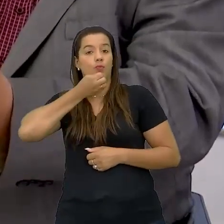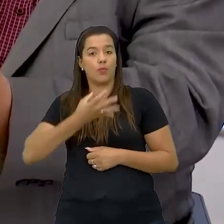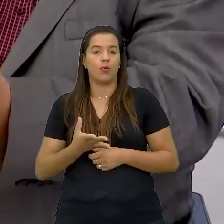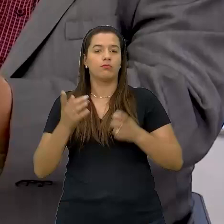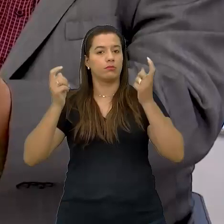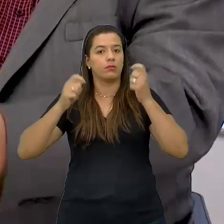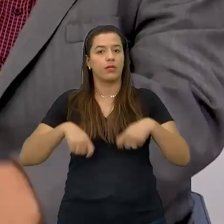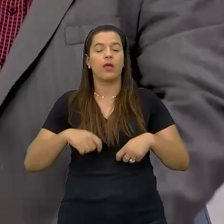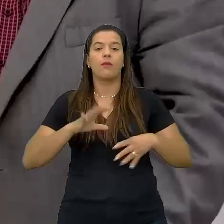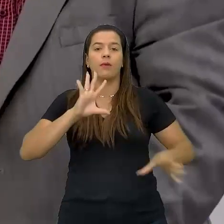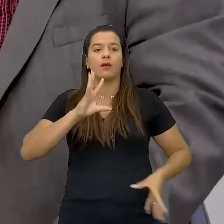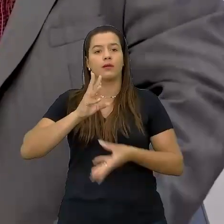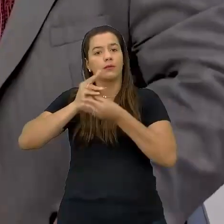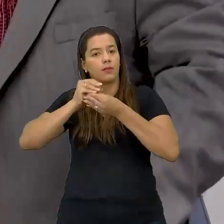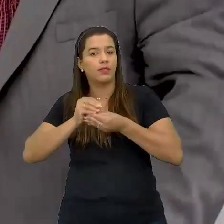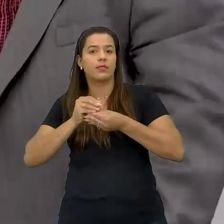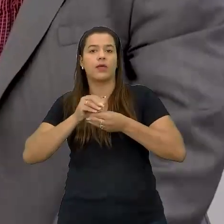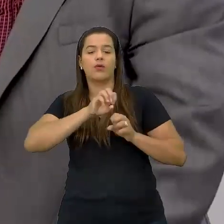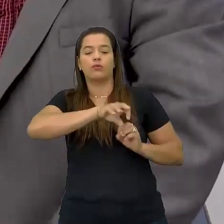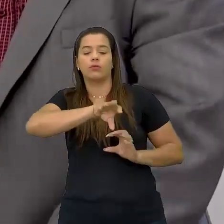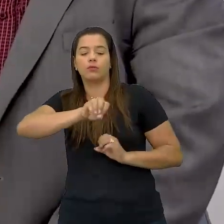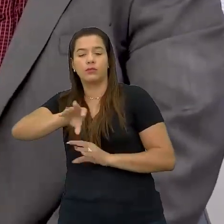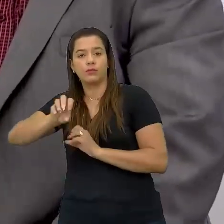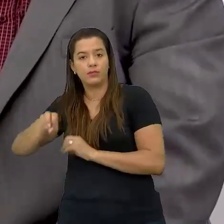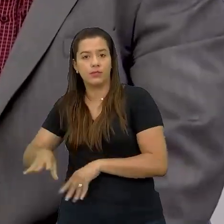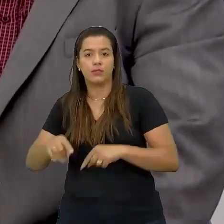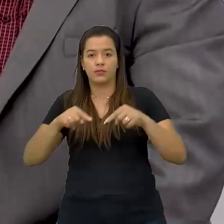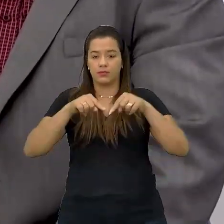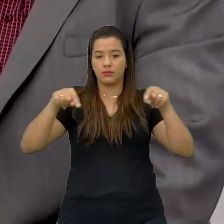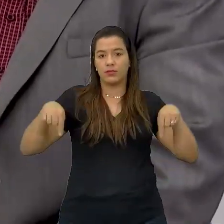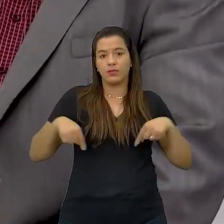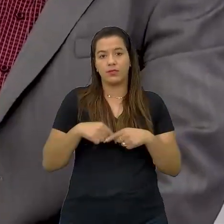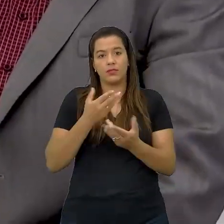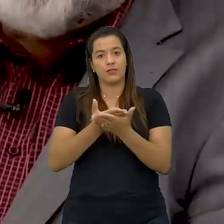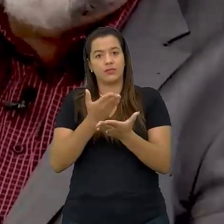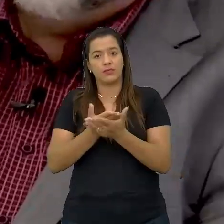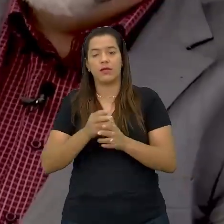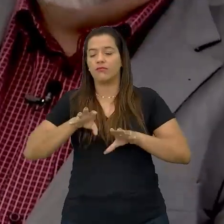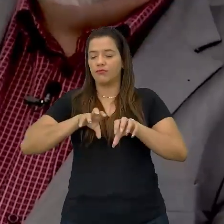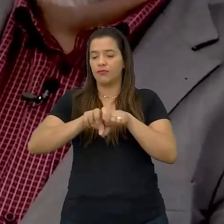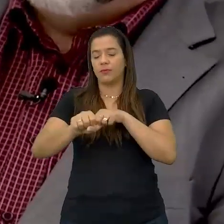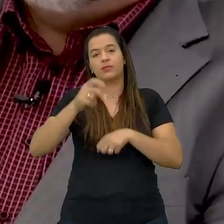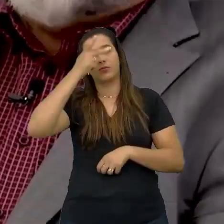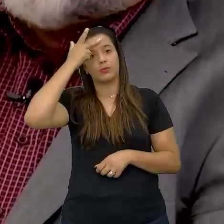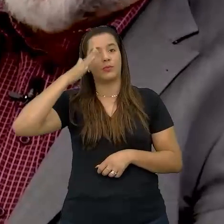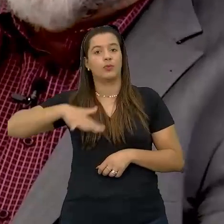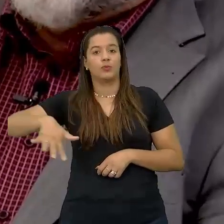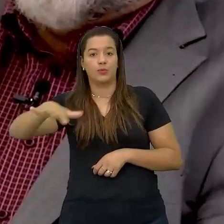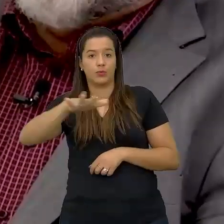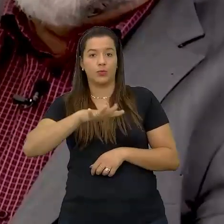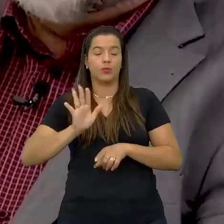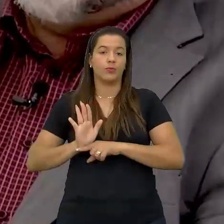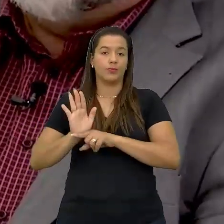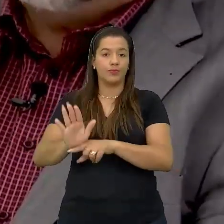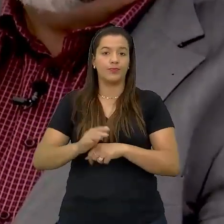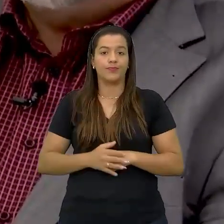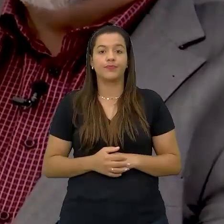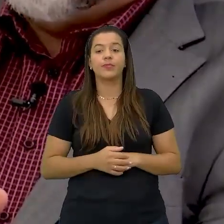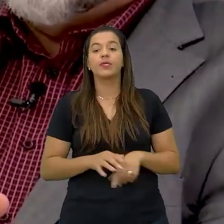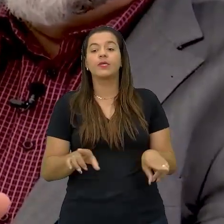para incrementar, para valorizar nossa atividade no campo da formação de pessoas. Em segundo lugar, afastar